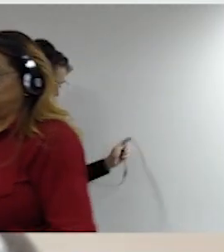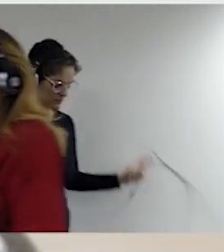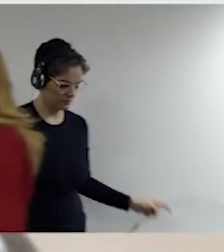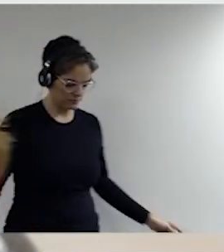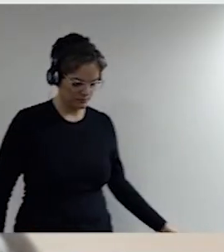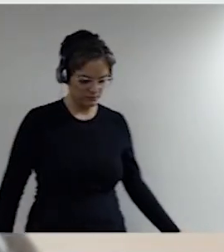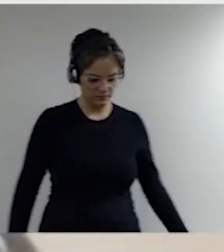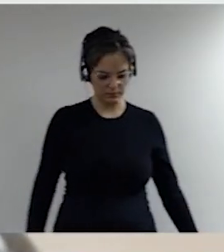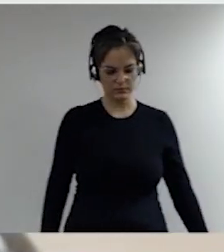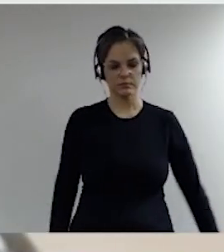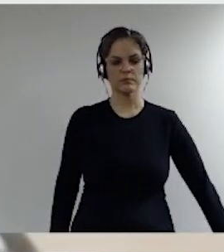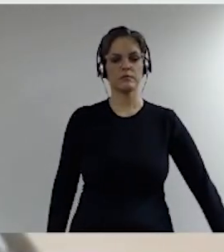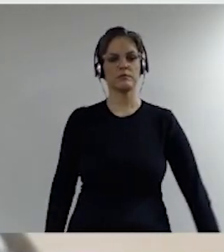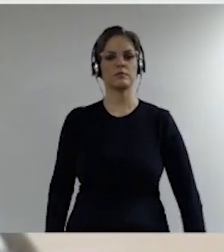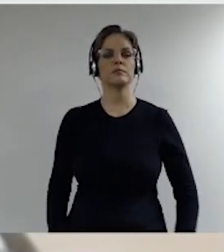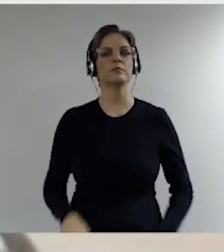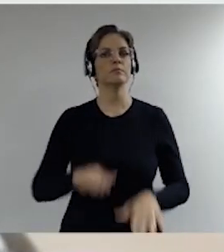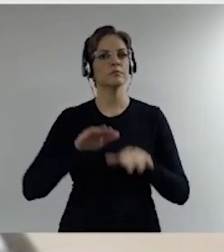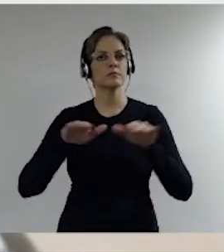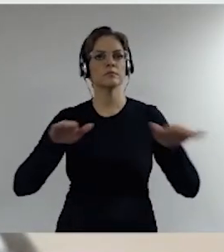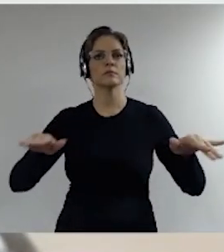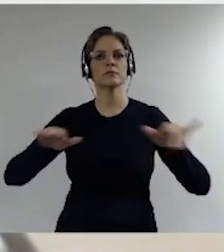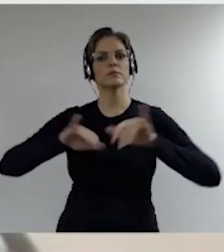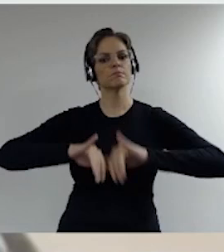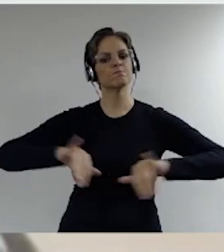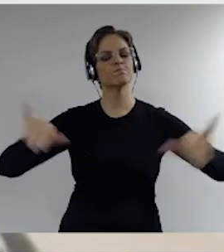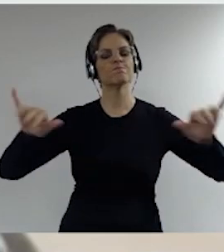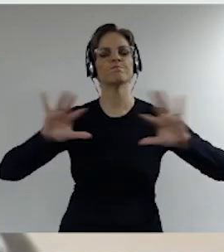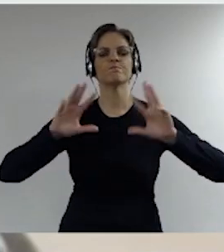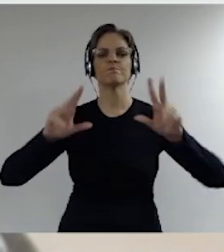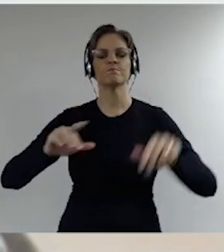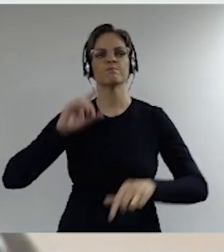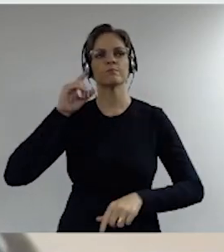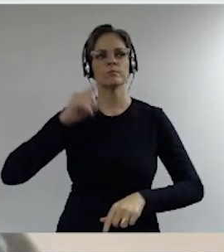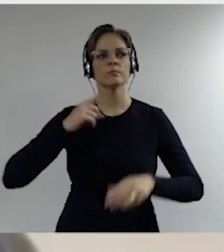realmente conclamar, né, para que os advogados e advogadas participem do